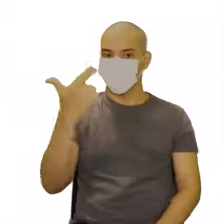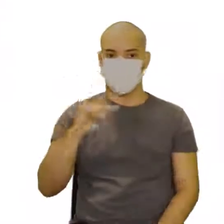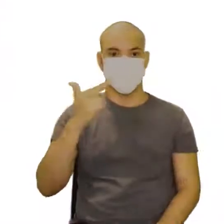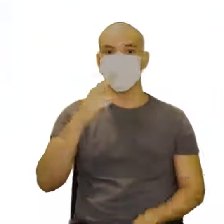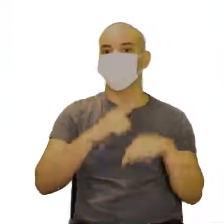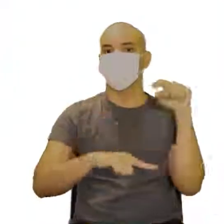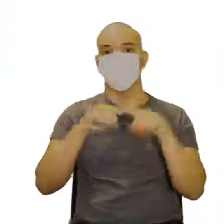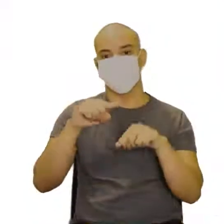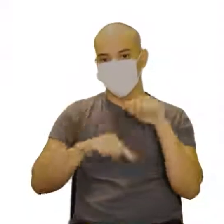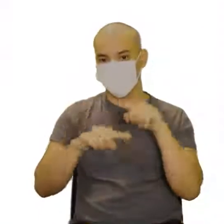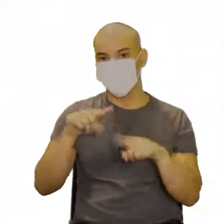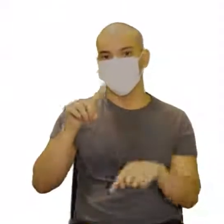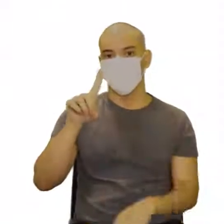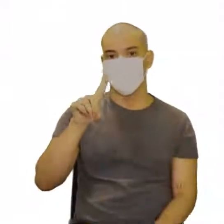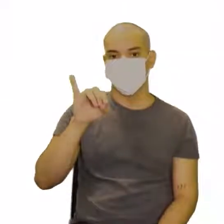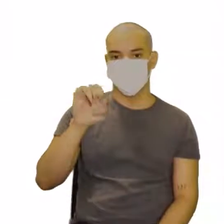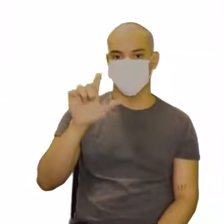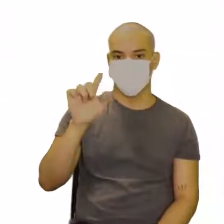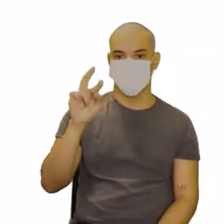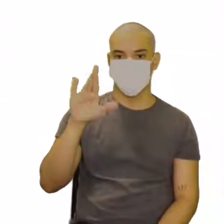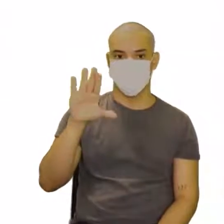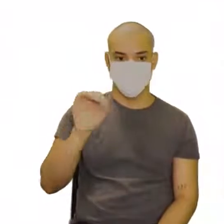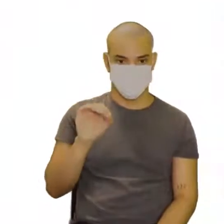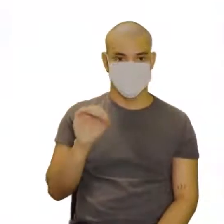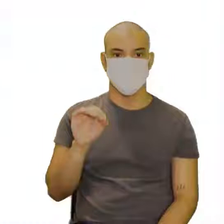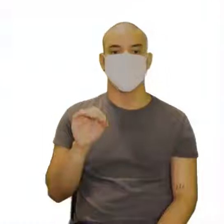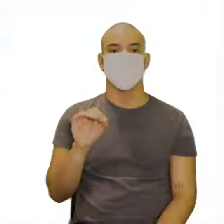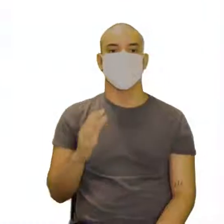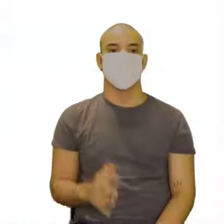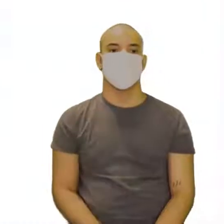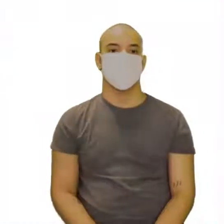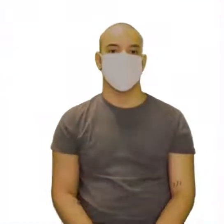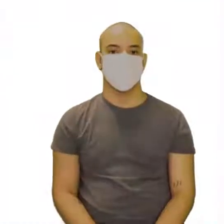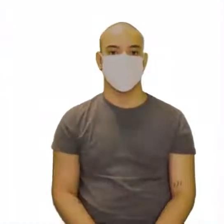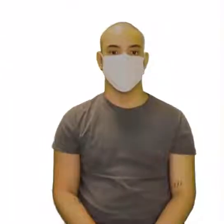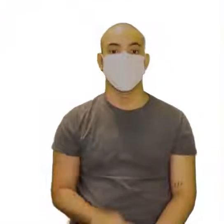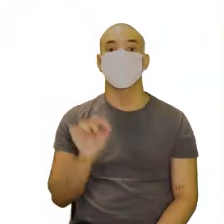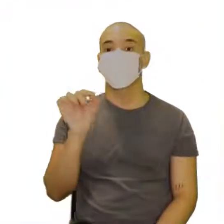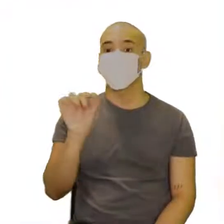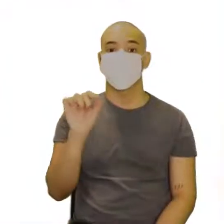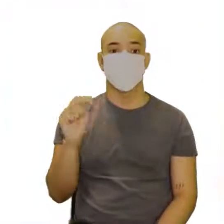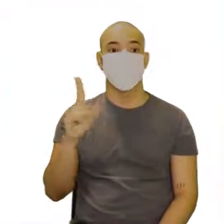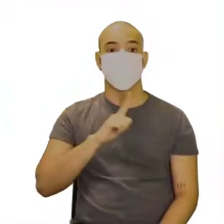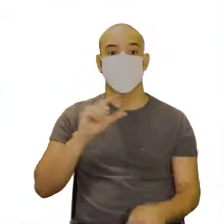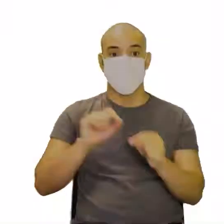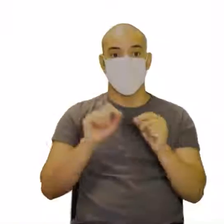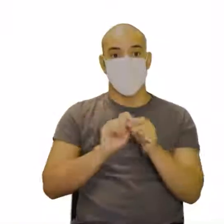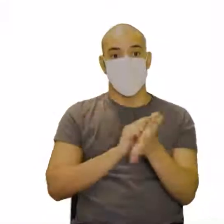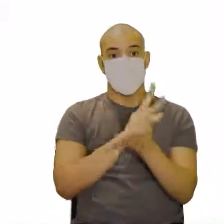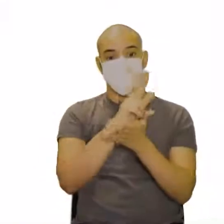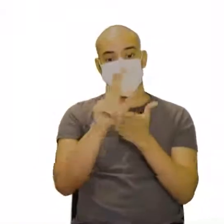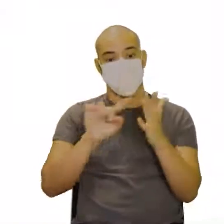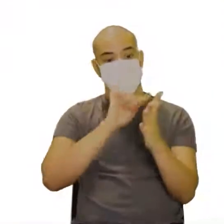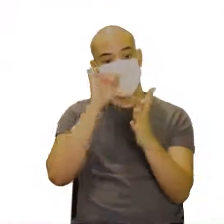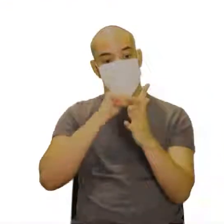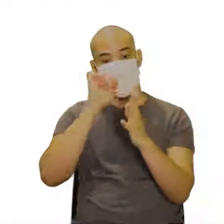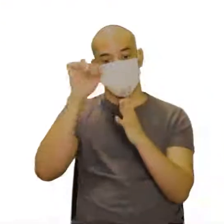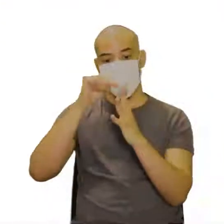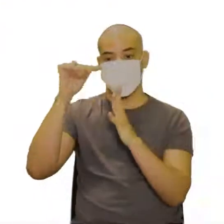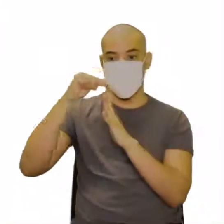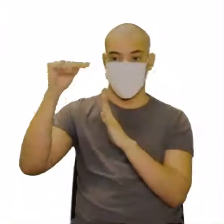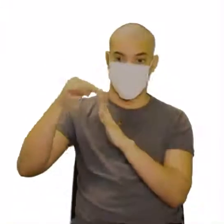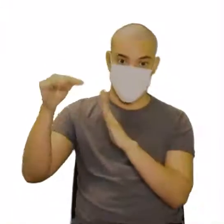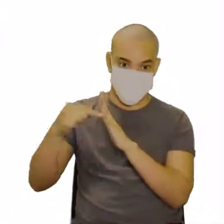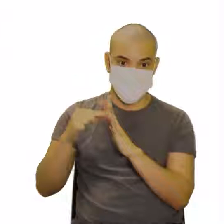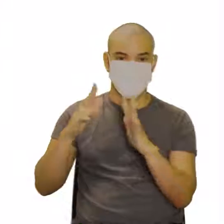material dielétrico, né? Chamado aqui de dielétrico, isto é, feito com vários propósitos. Nós vimos lá naquela